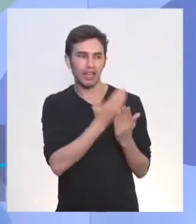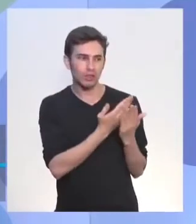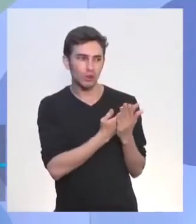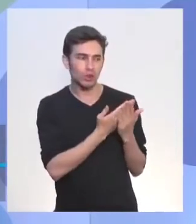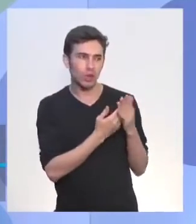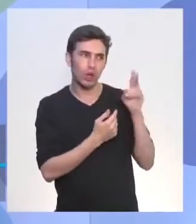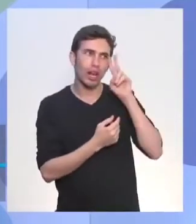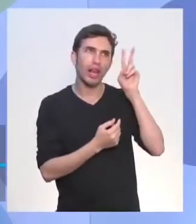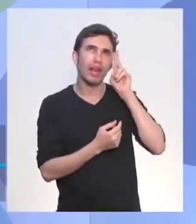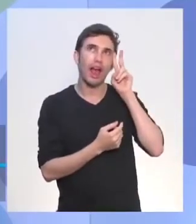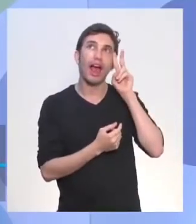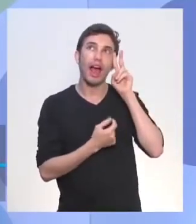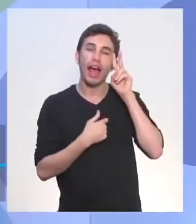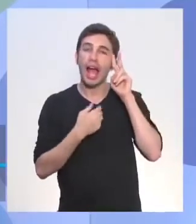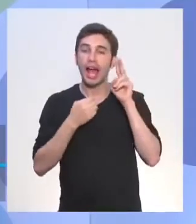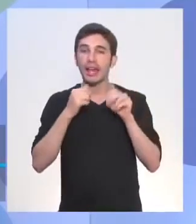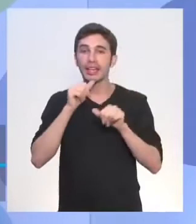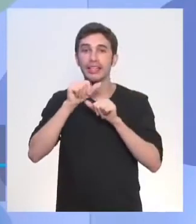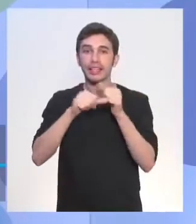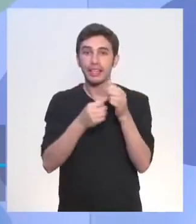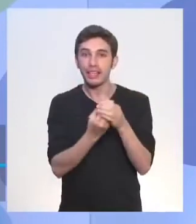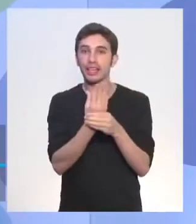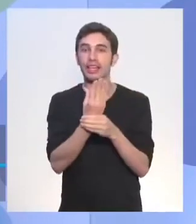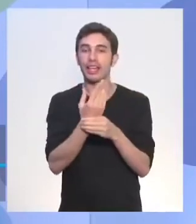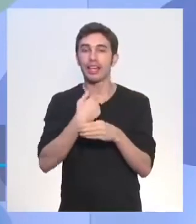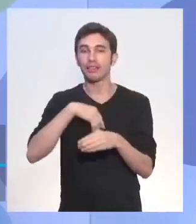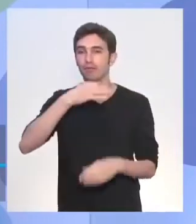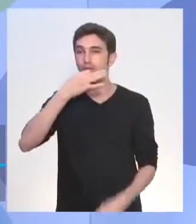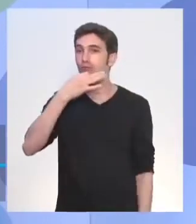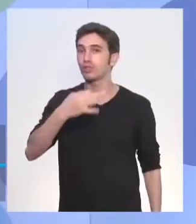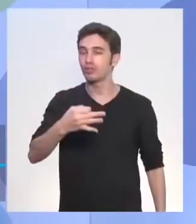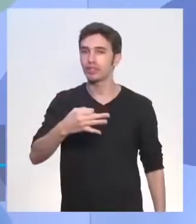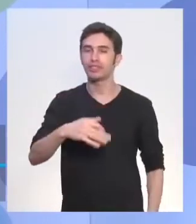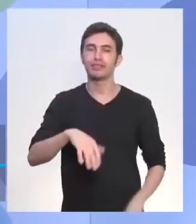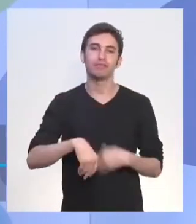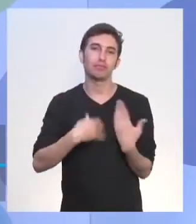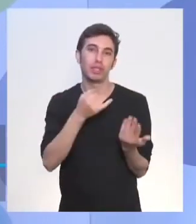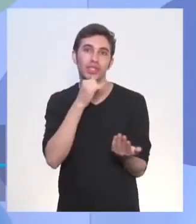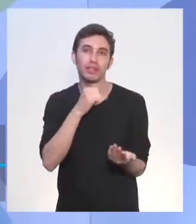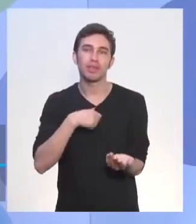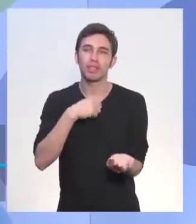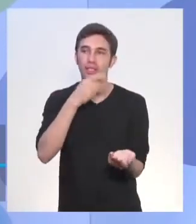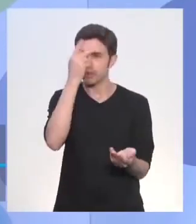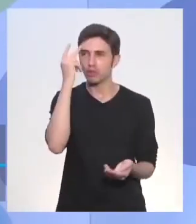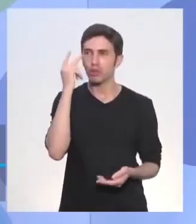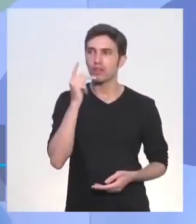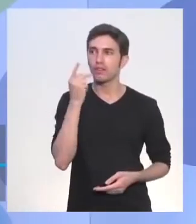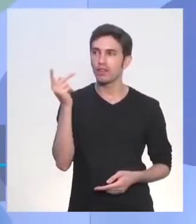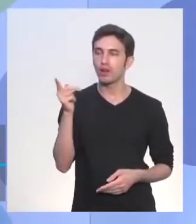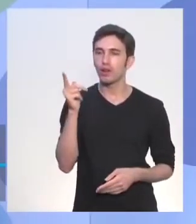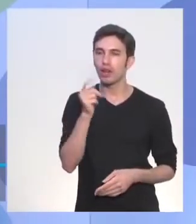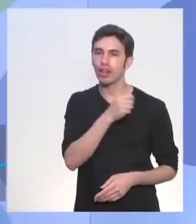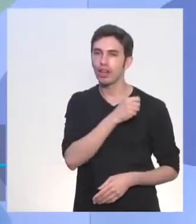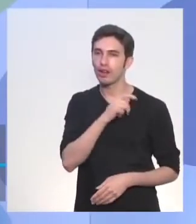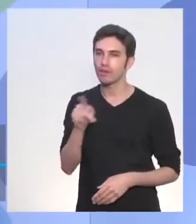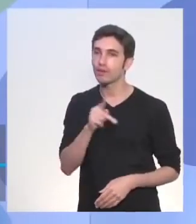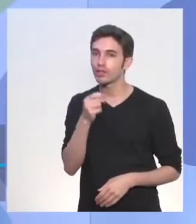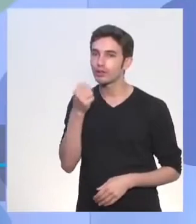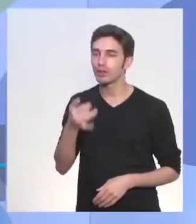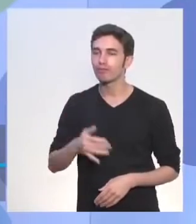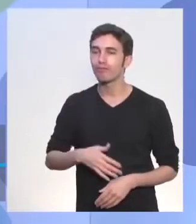esse tipo de problema, fake news para mim é o mal do momento, né, como uma professora apresentou um aluno.